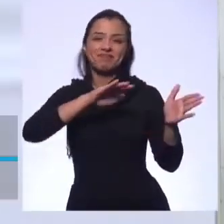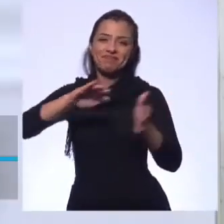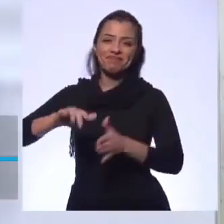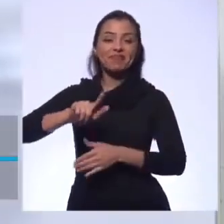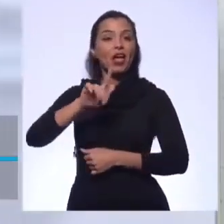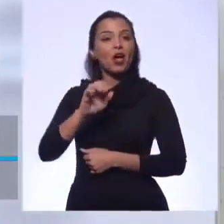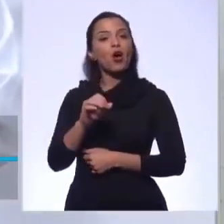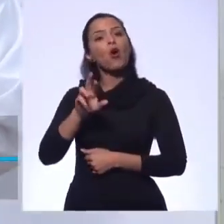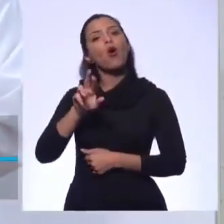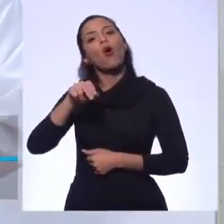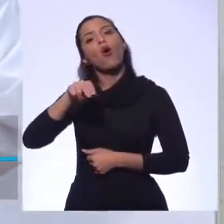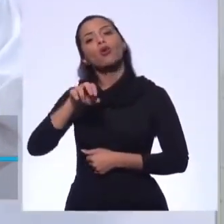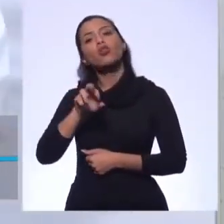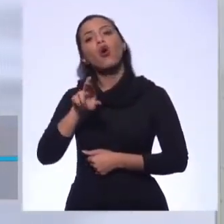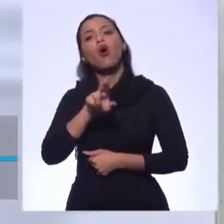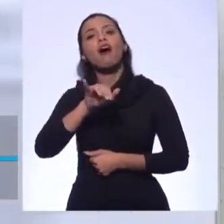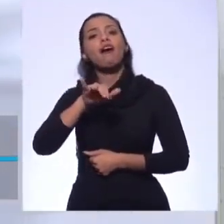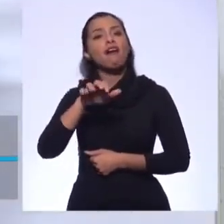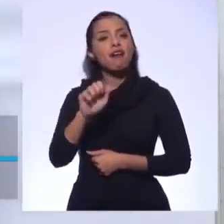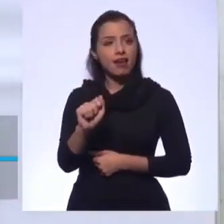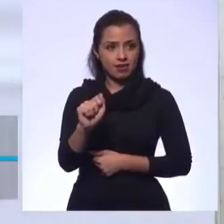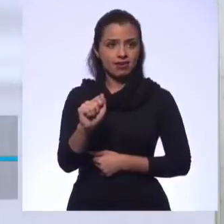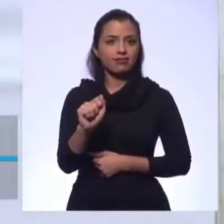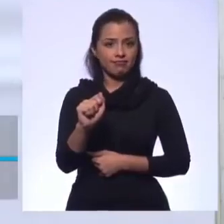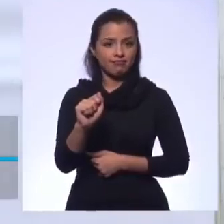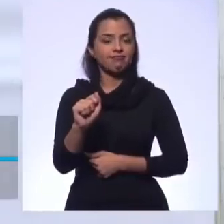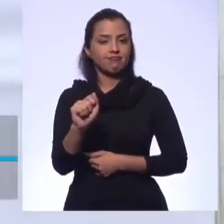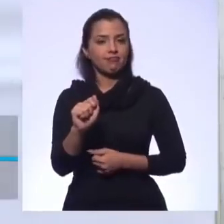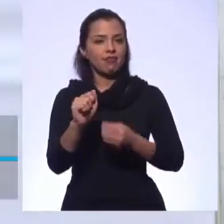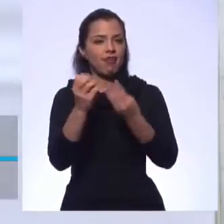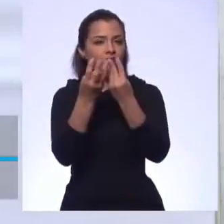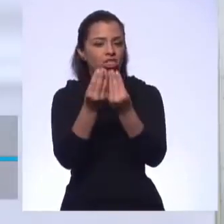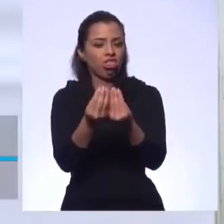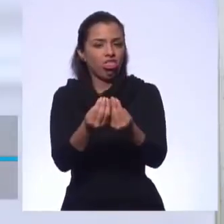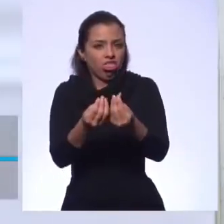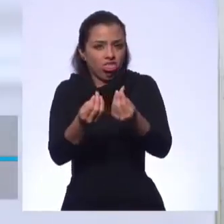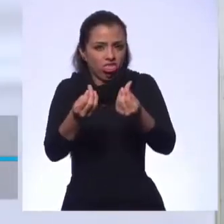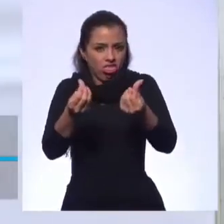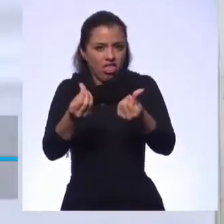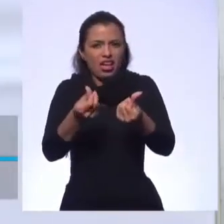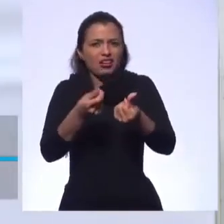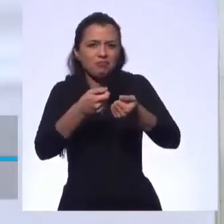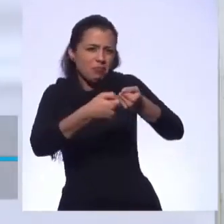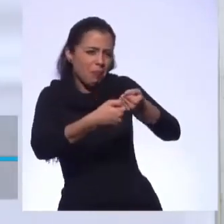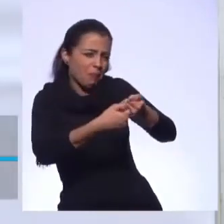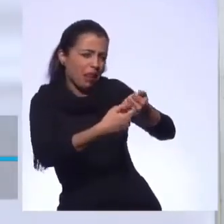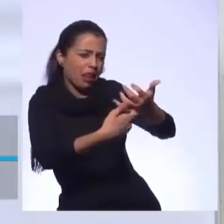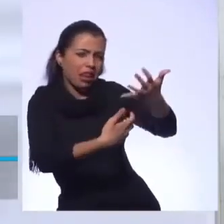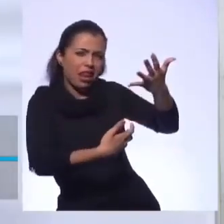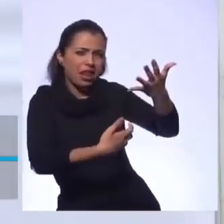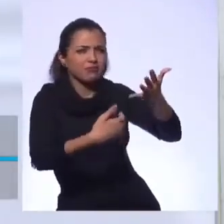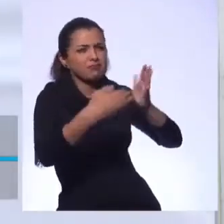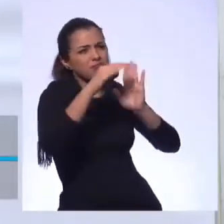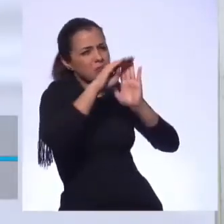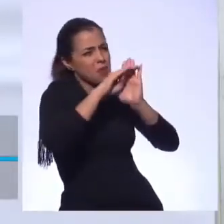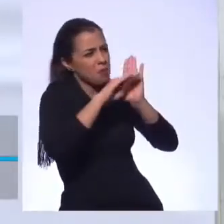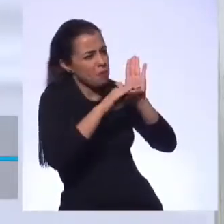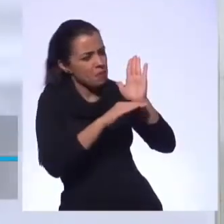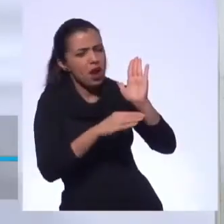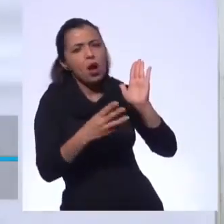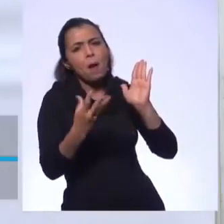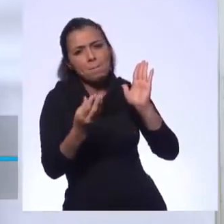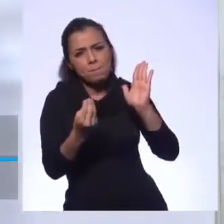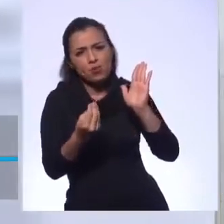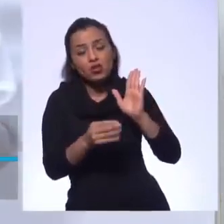que ela é causada pela Neisseria gonorrhoeae, tá bom? Eu não vou falar algumas outras coisas que tem aqui porque não são importantes agora. É só